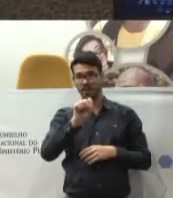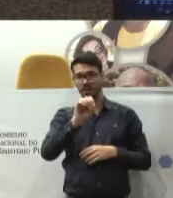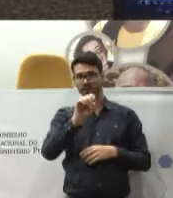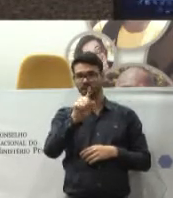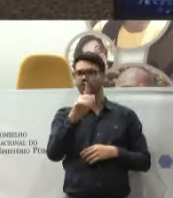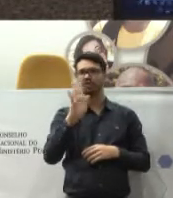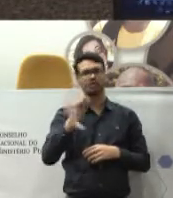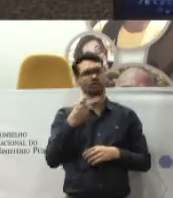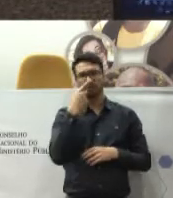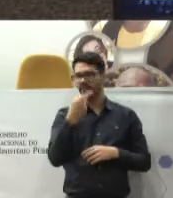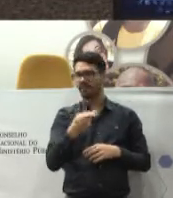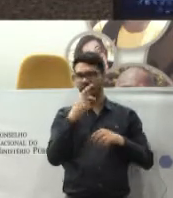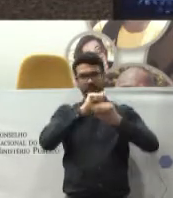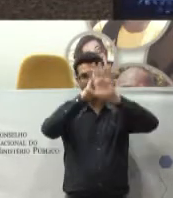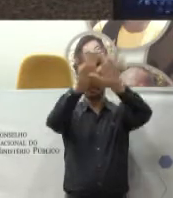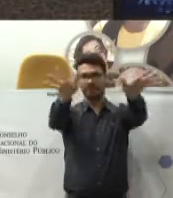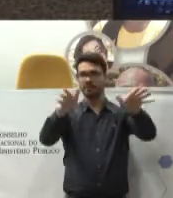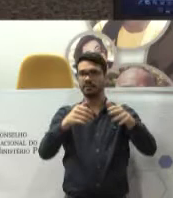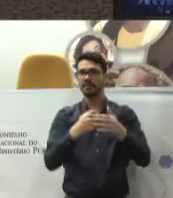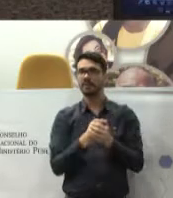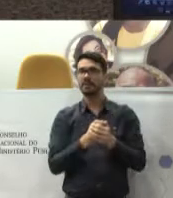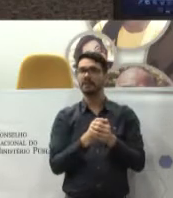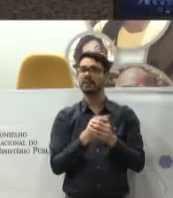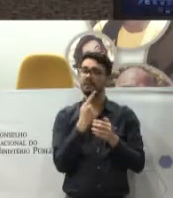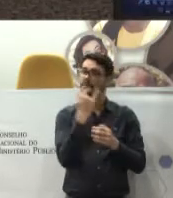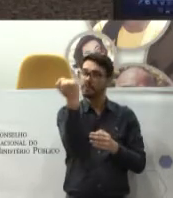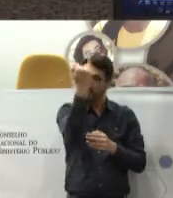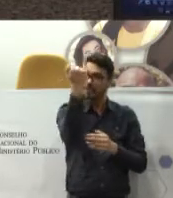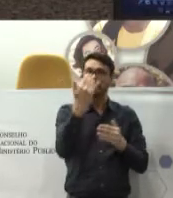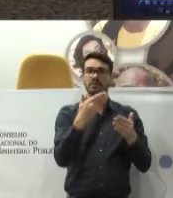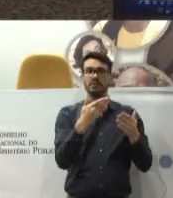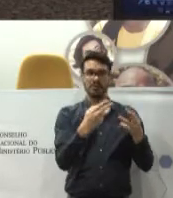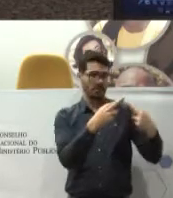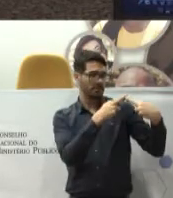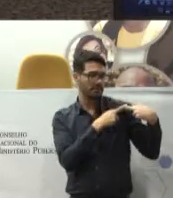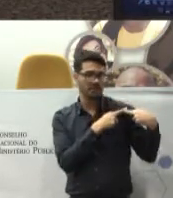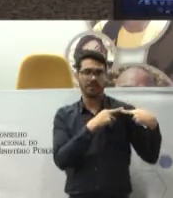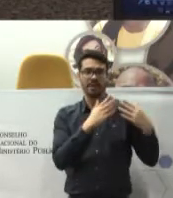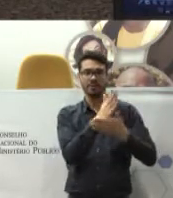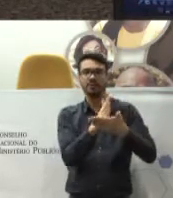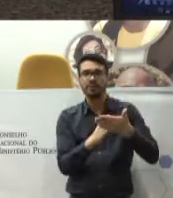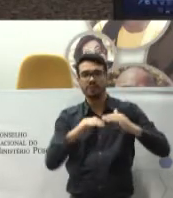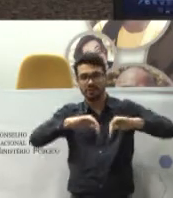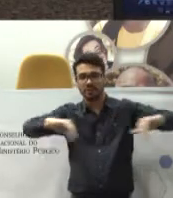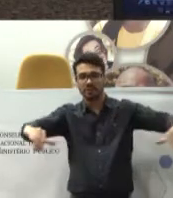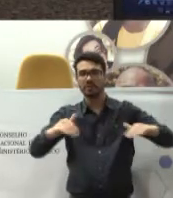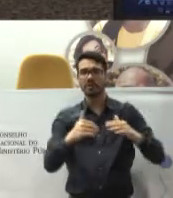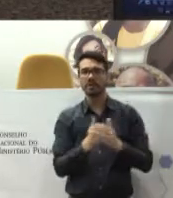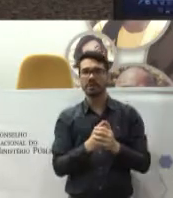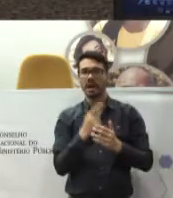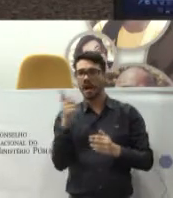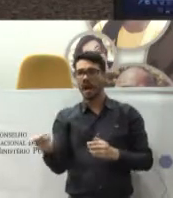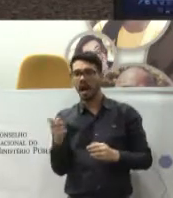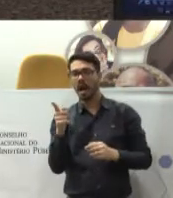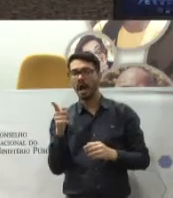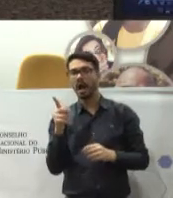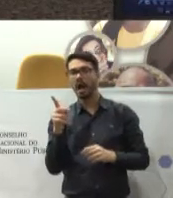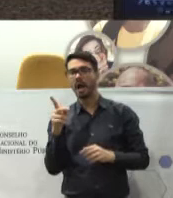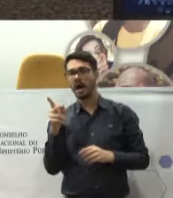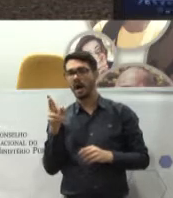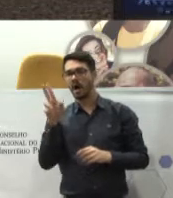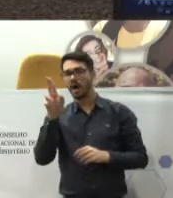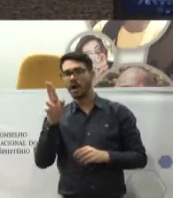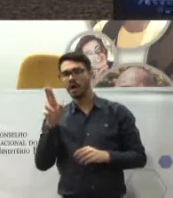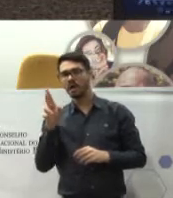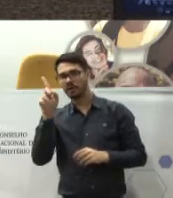ministro Barroso já fraciona no voto dele a solidariedade. Ele fala, se não tiver incorporado, União vem para o processo.